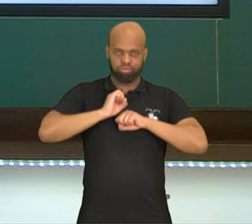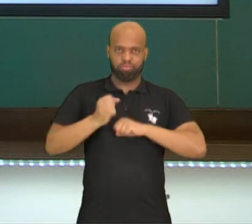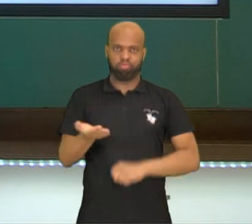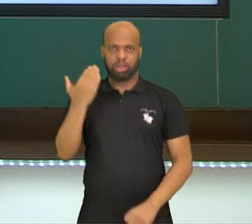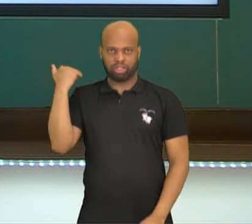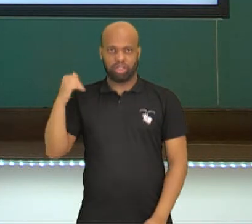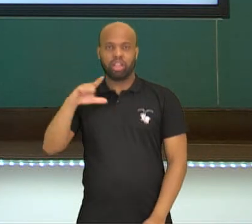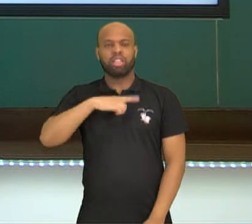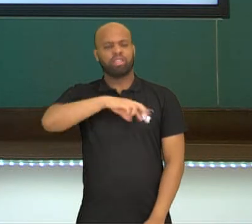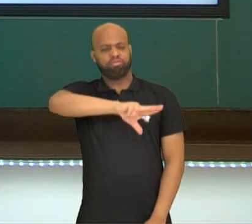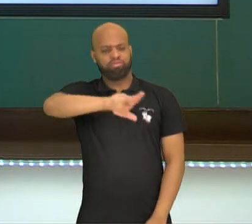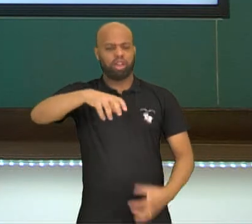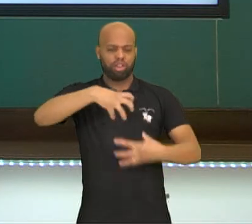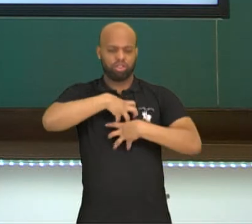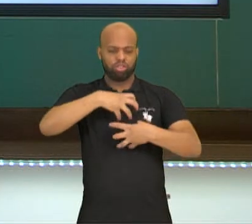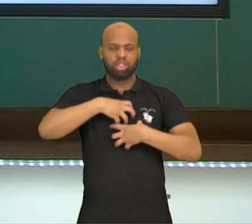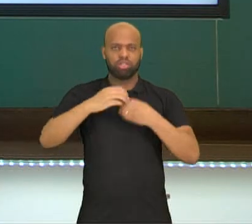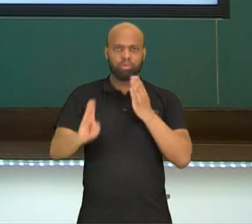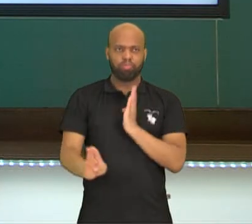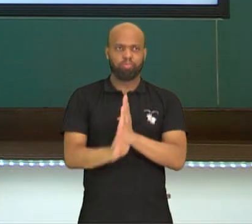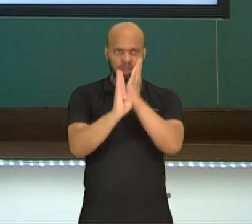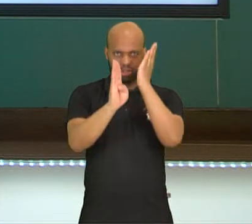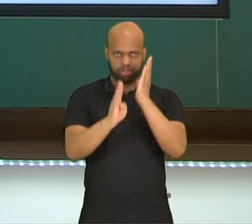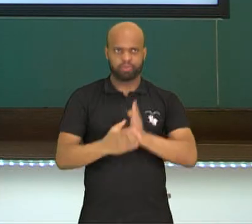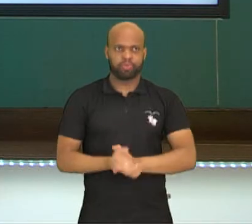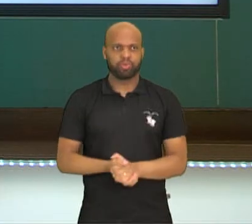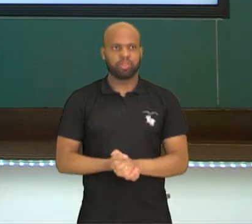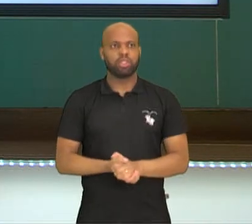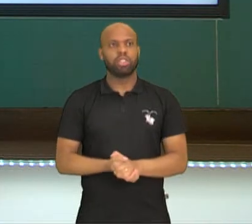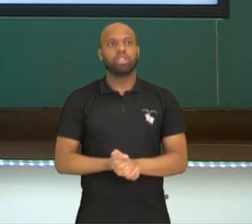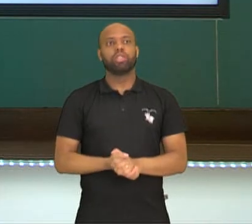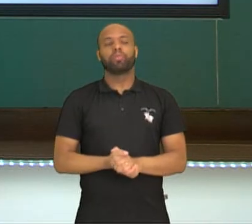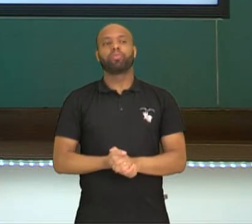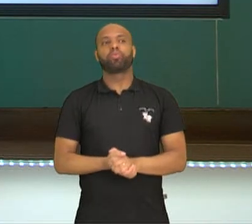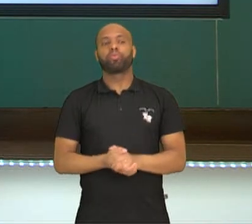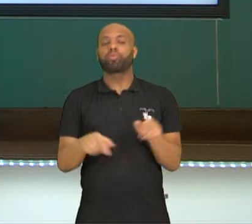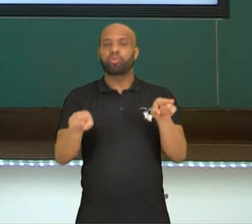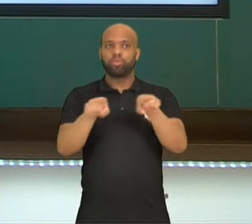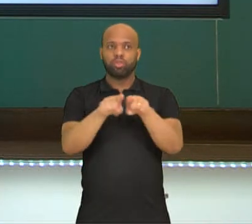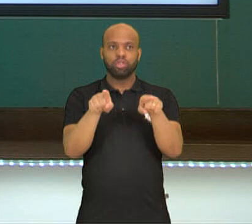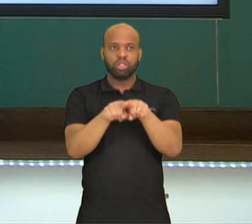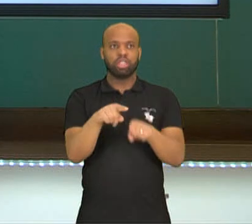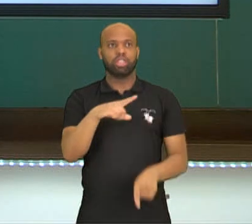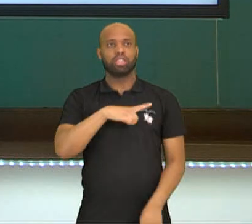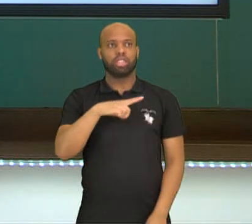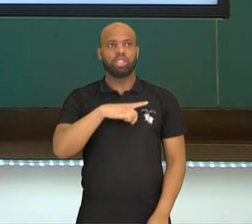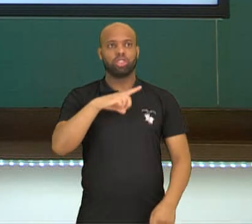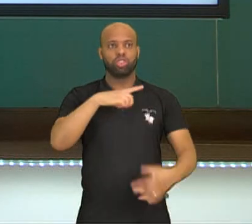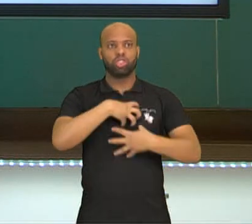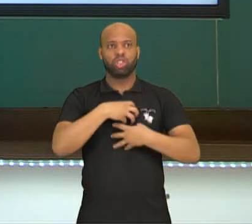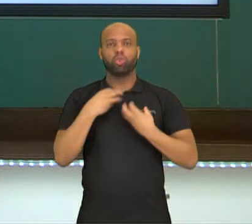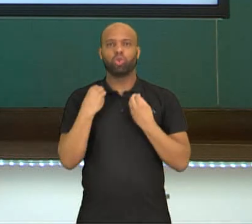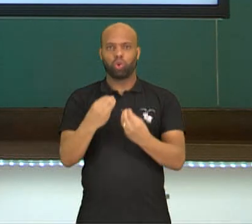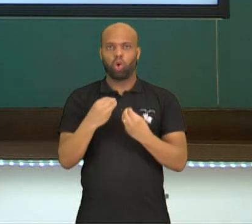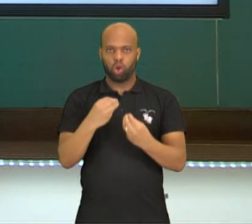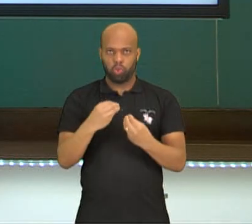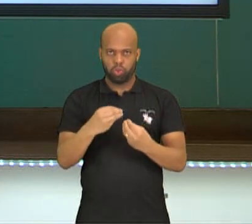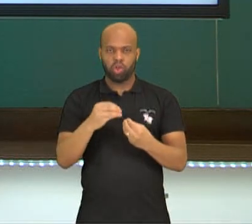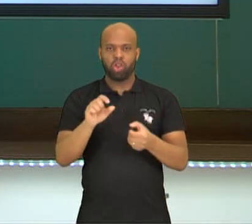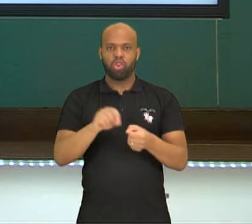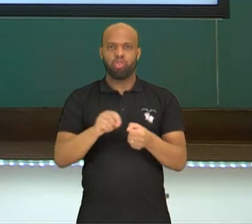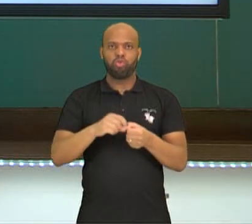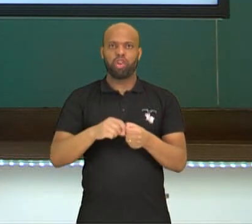há várias formas de fazer o diagnóstico, tá? E, inclusive, uma delas também é por meio de